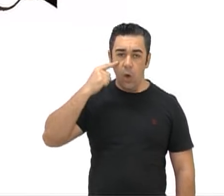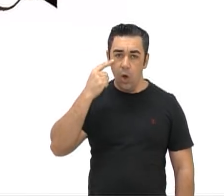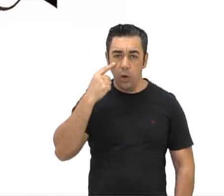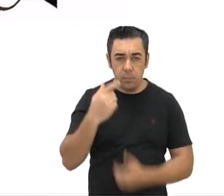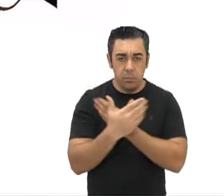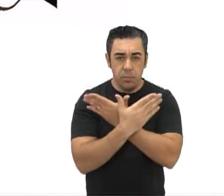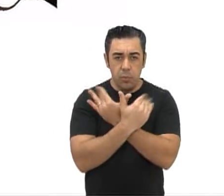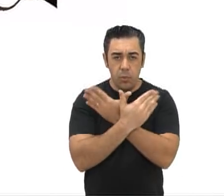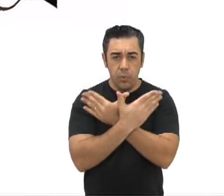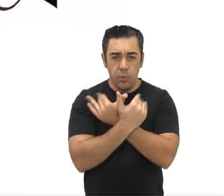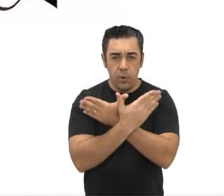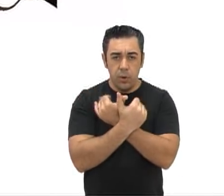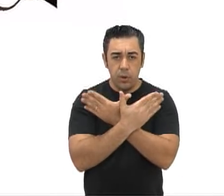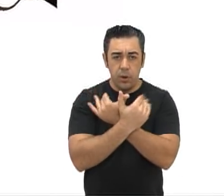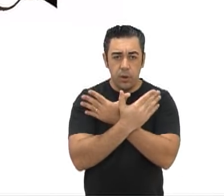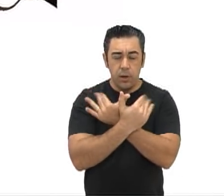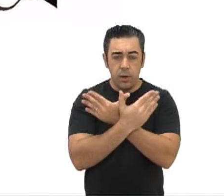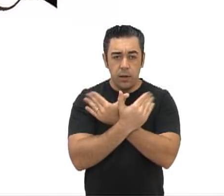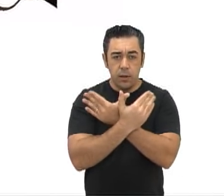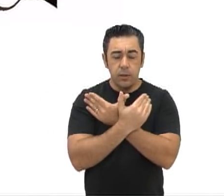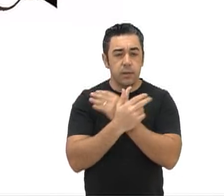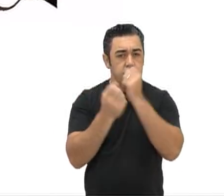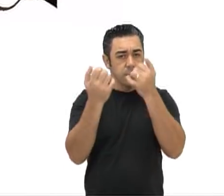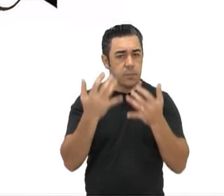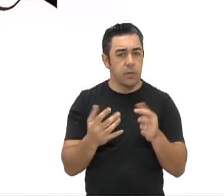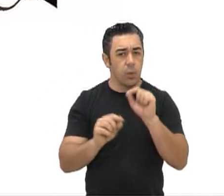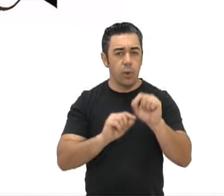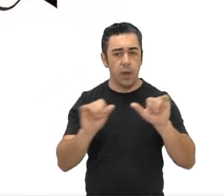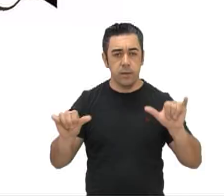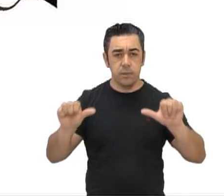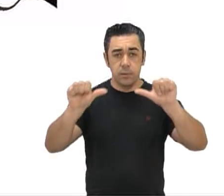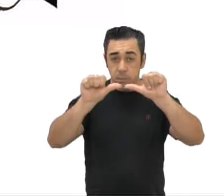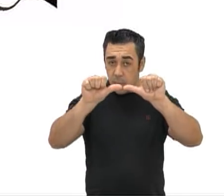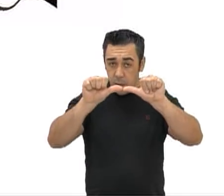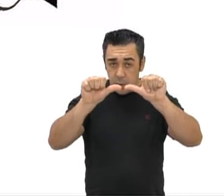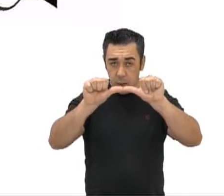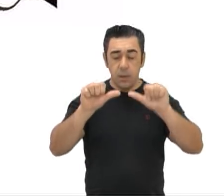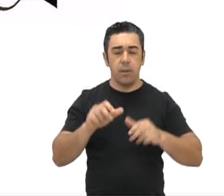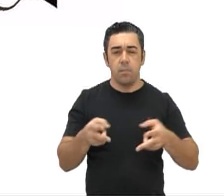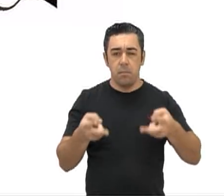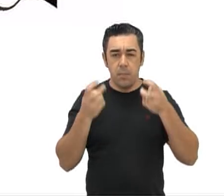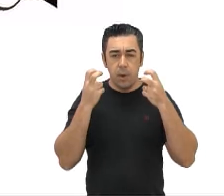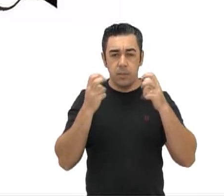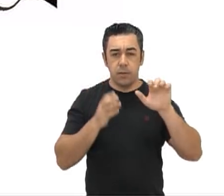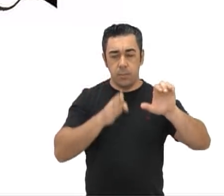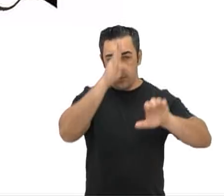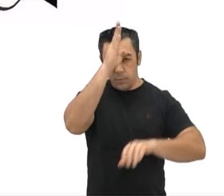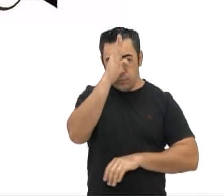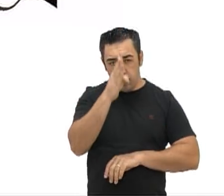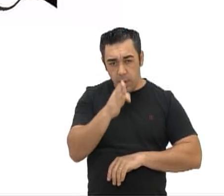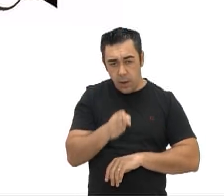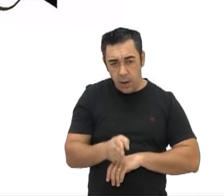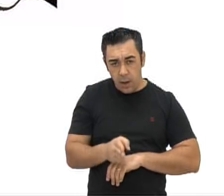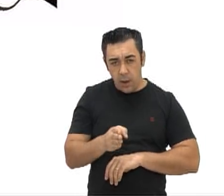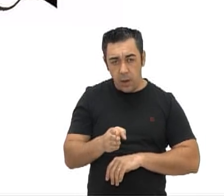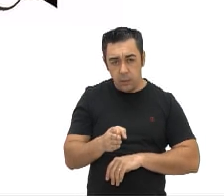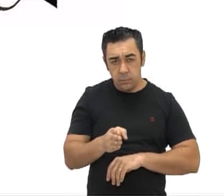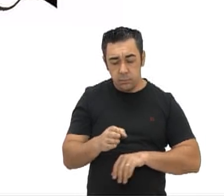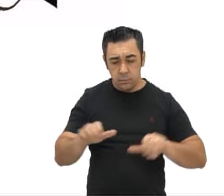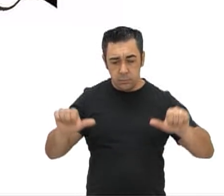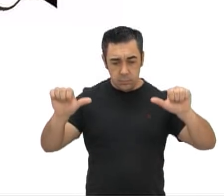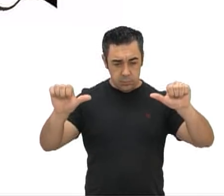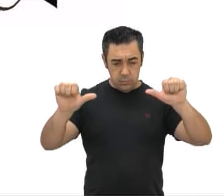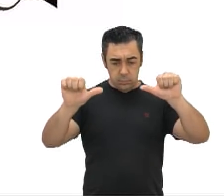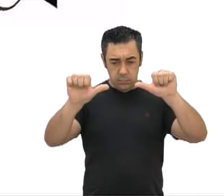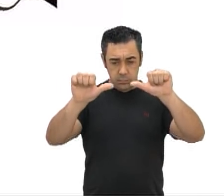borboleta, ela nos dá a ideia de simetria. Observe que a reta vertical, ela é um eixo de